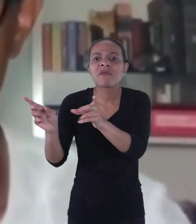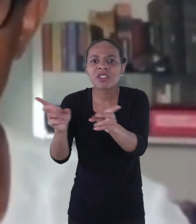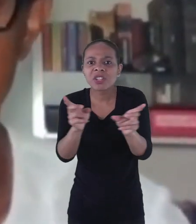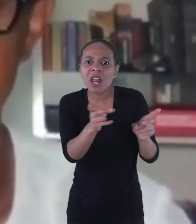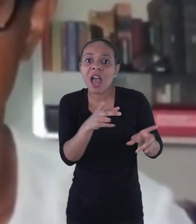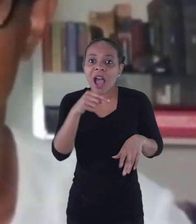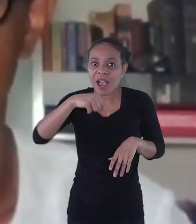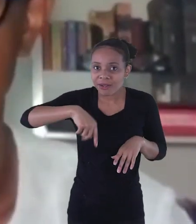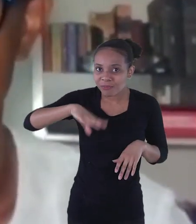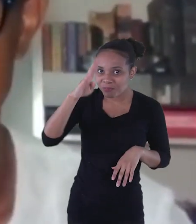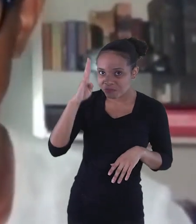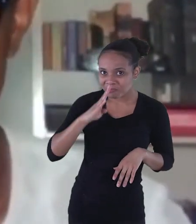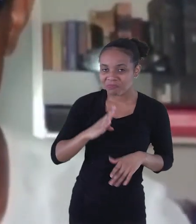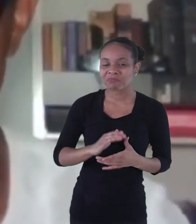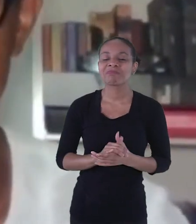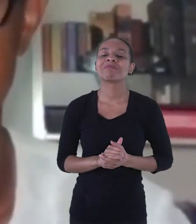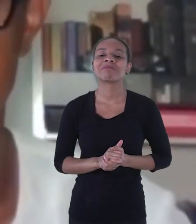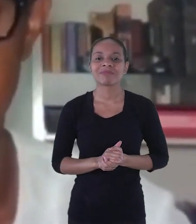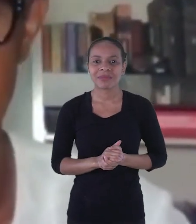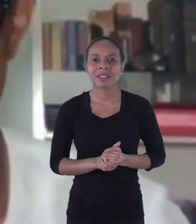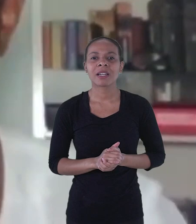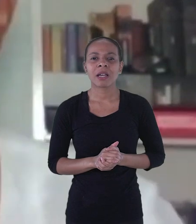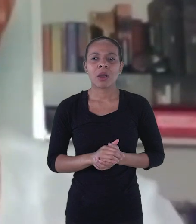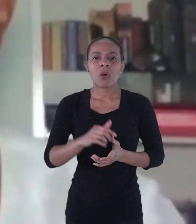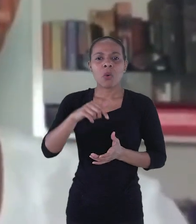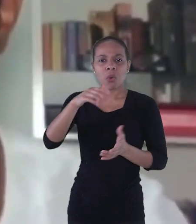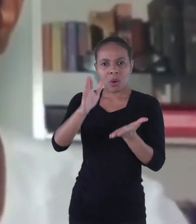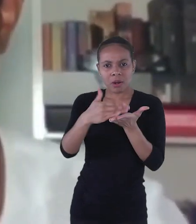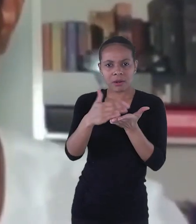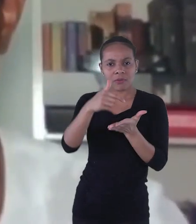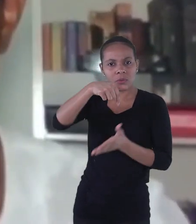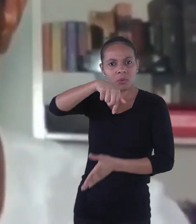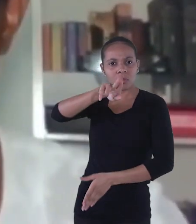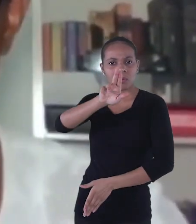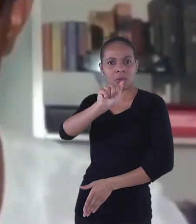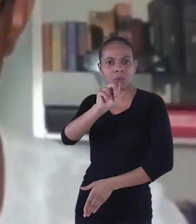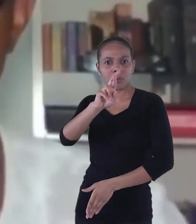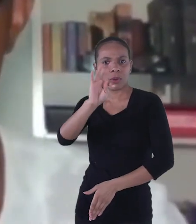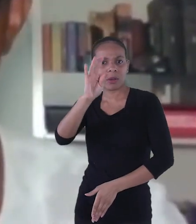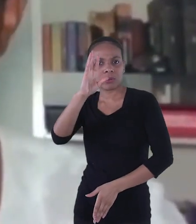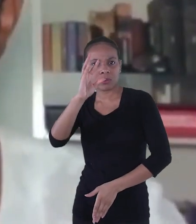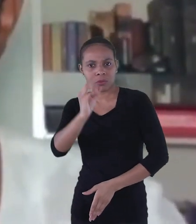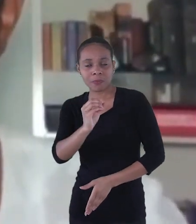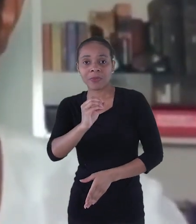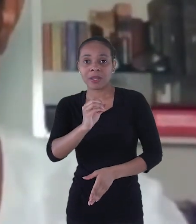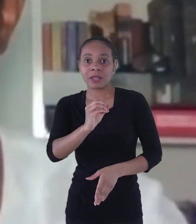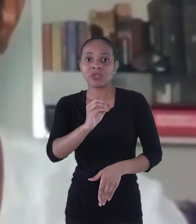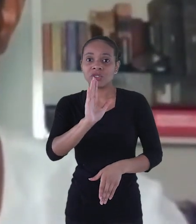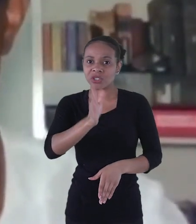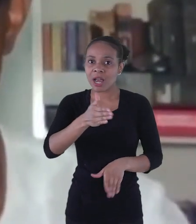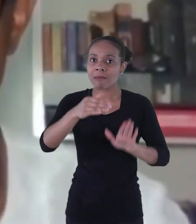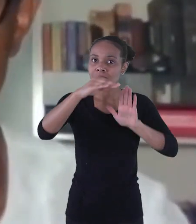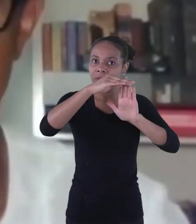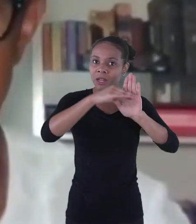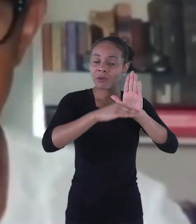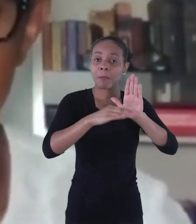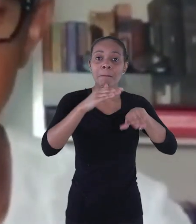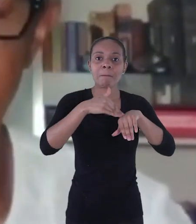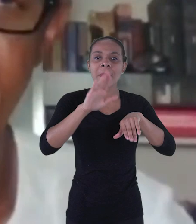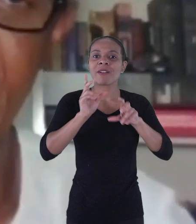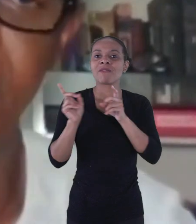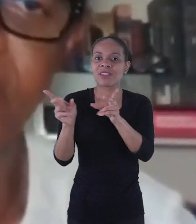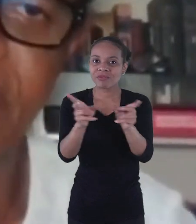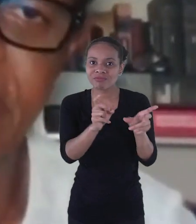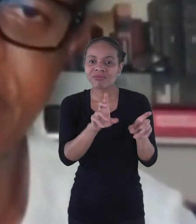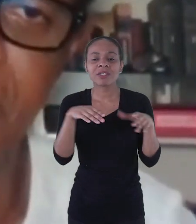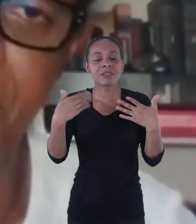país. Há pouco tempo, o Quarto de Despejo estava na lista dos mais vendidos. Então, acho que ela venceu, França. Ela